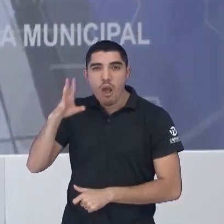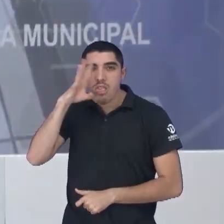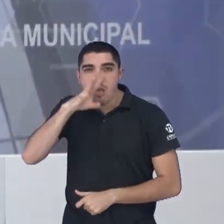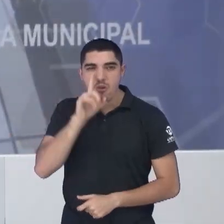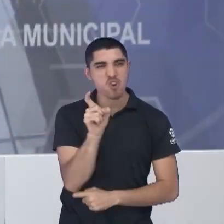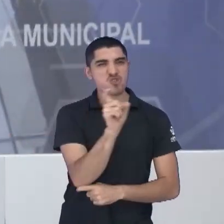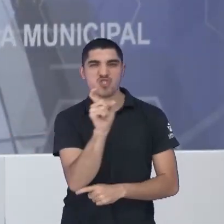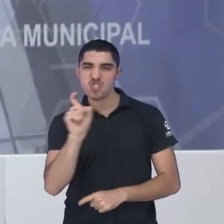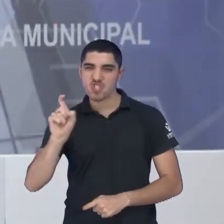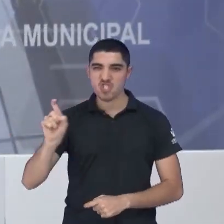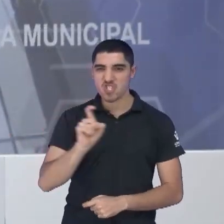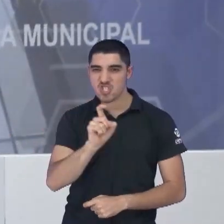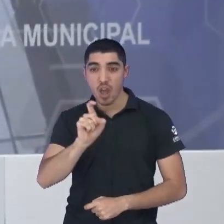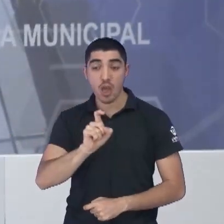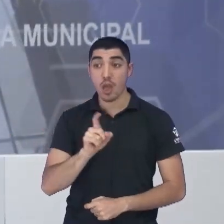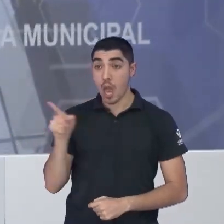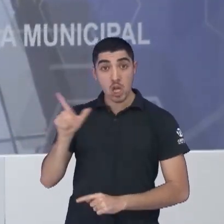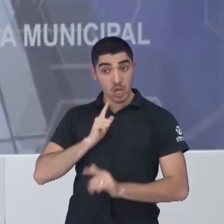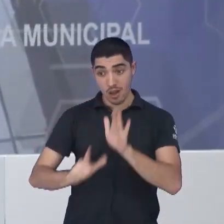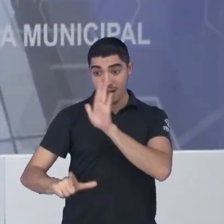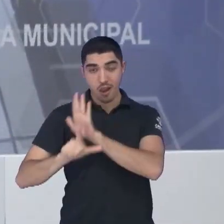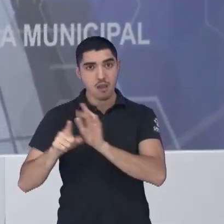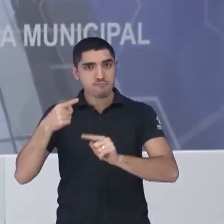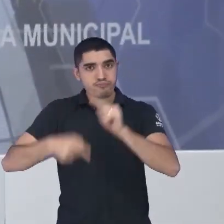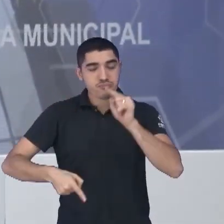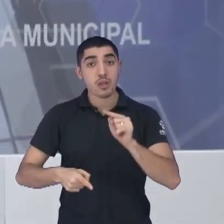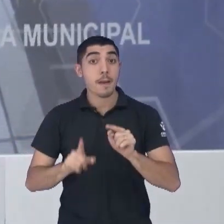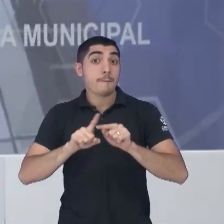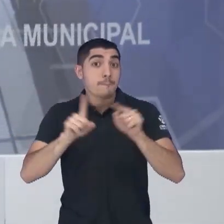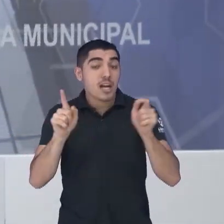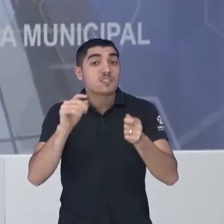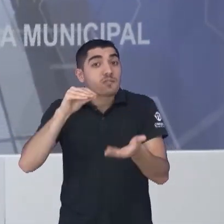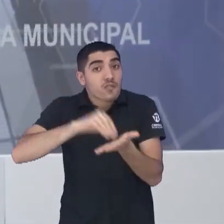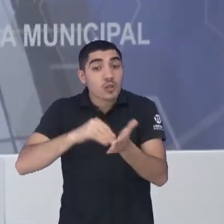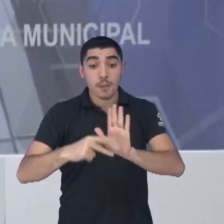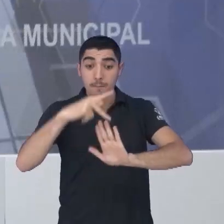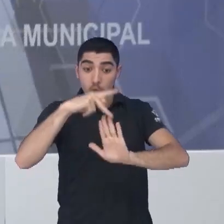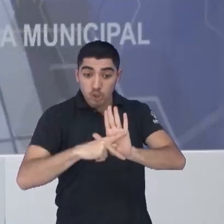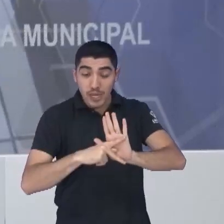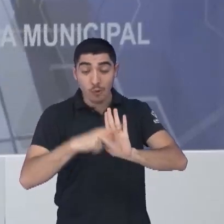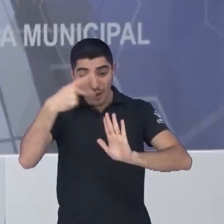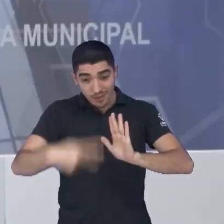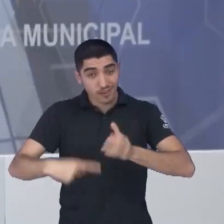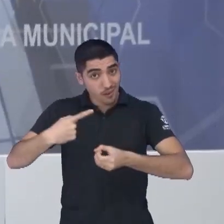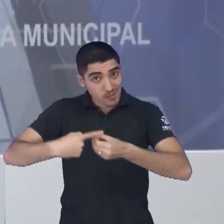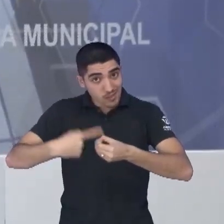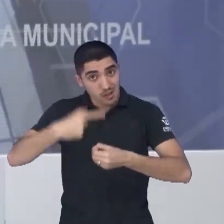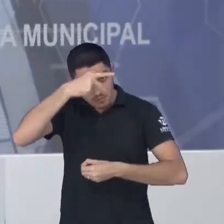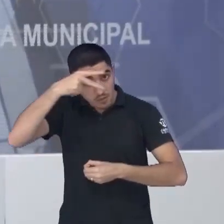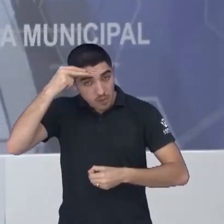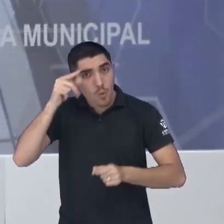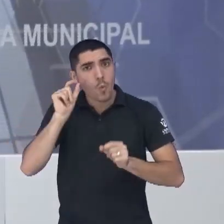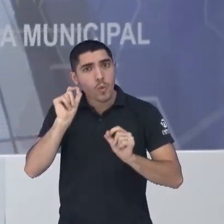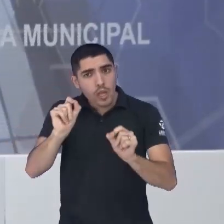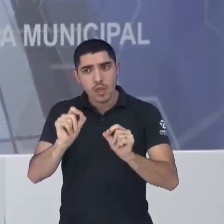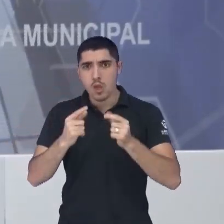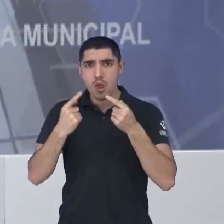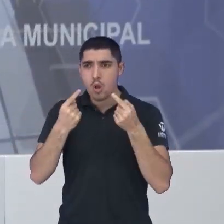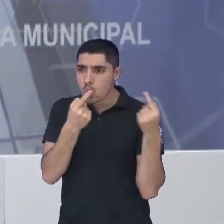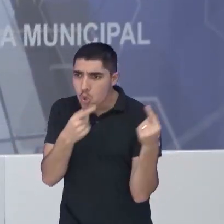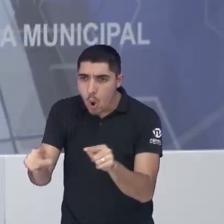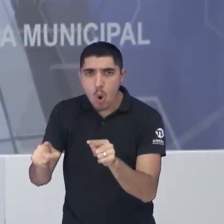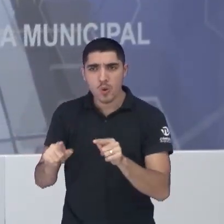mas carecia de um programa municipal que inibisse, que combatesse, que fosse atrás